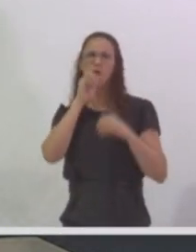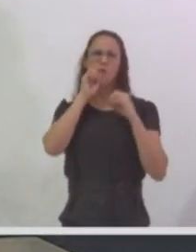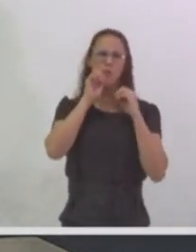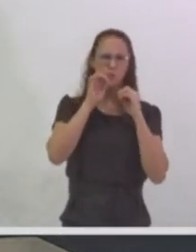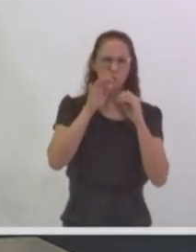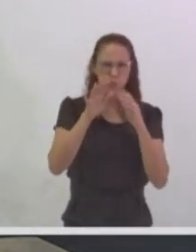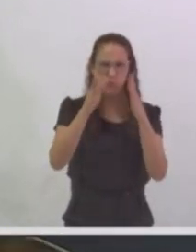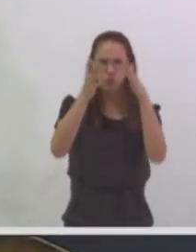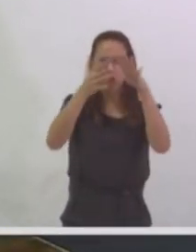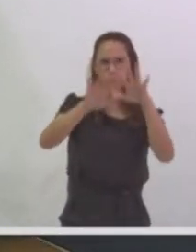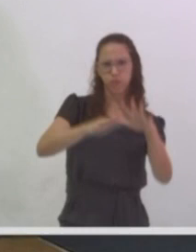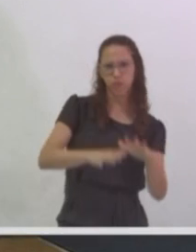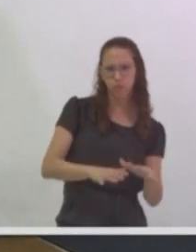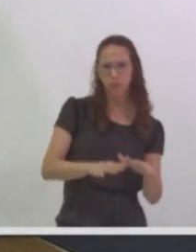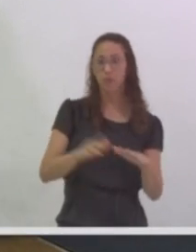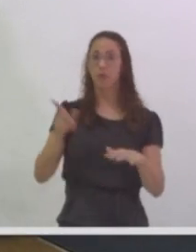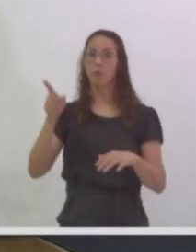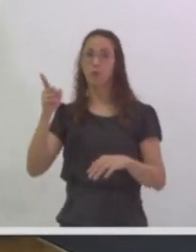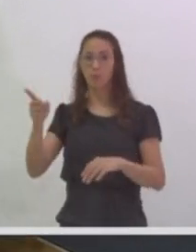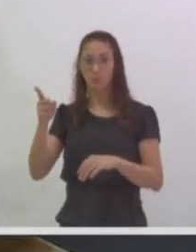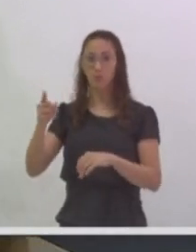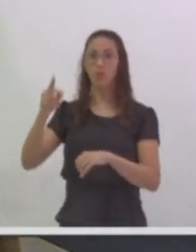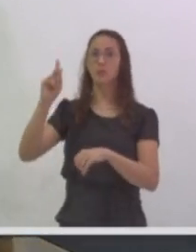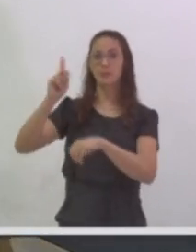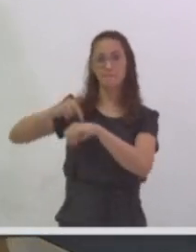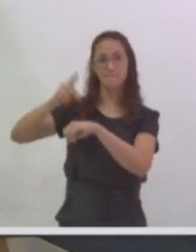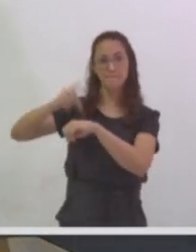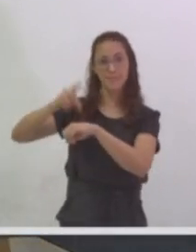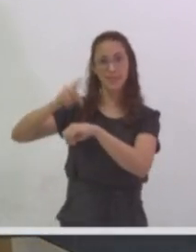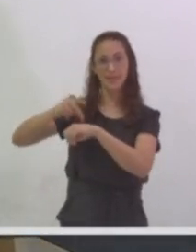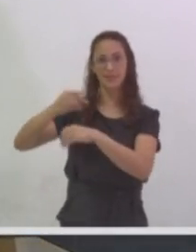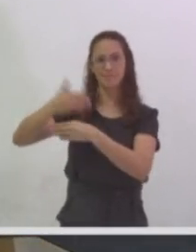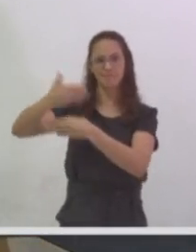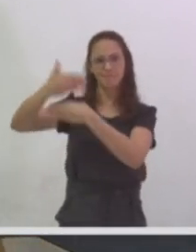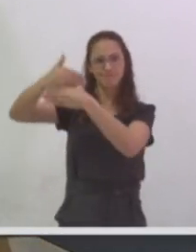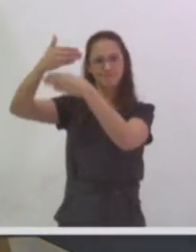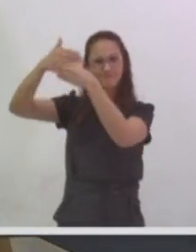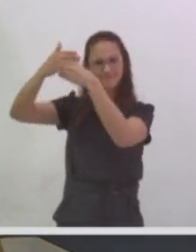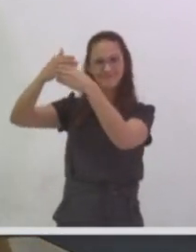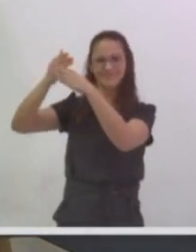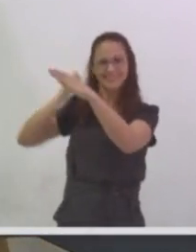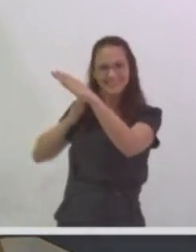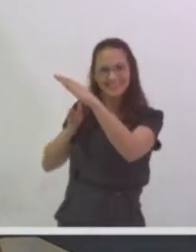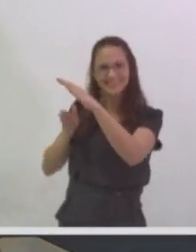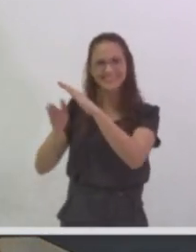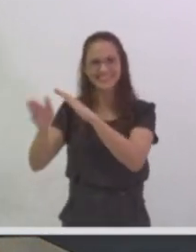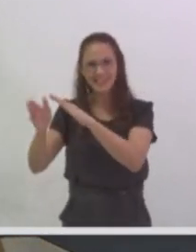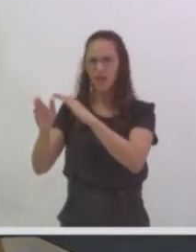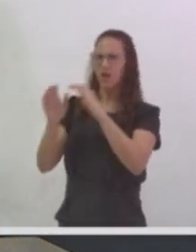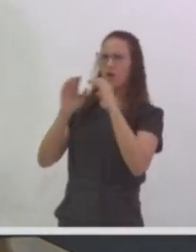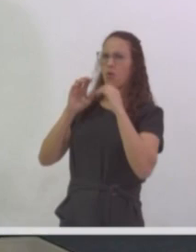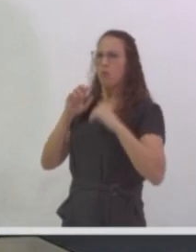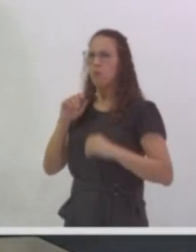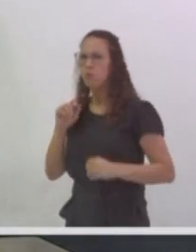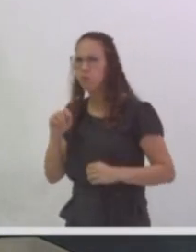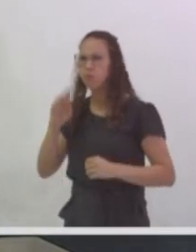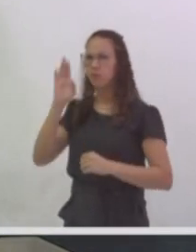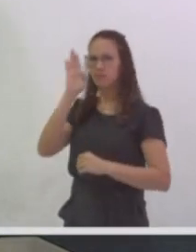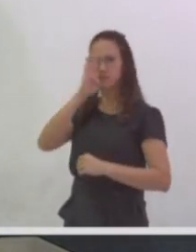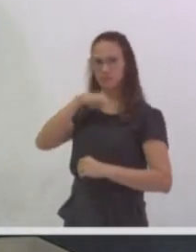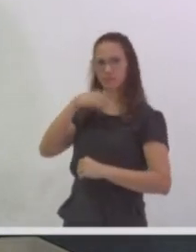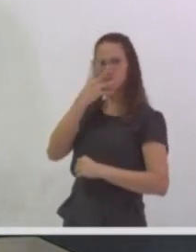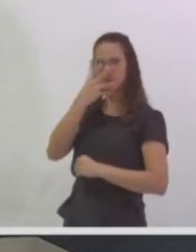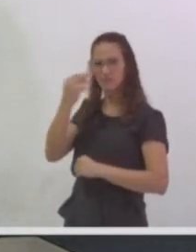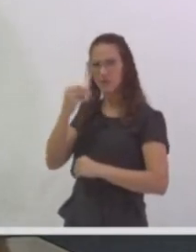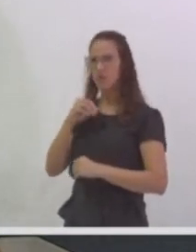e não conseguiu, e foi embora e desistiu. Os porquinhos então aprenderam que deveria fazer casa de cimento para se proteger. Esse foi